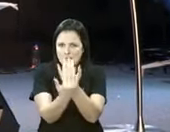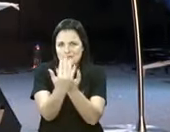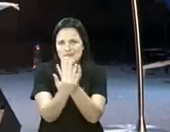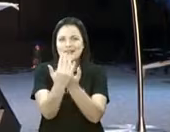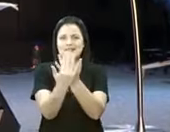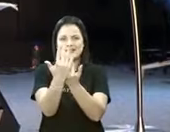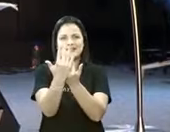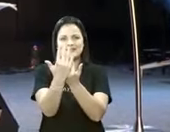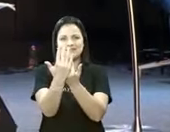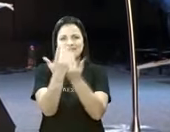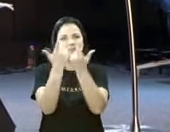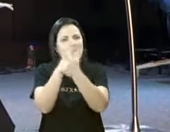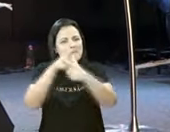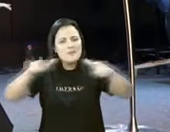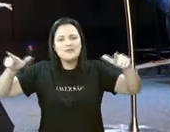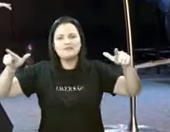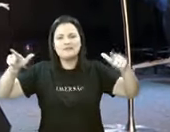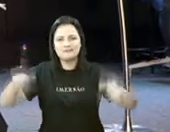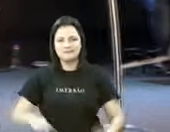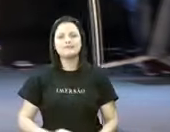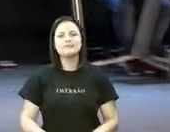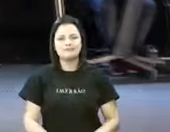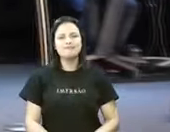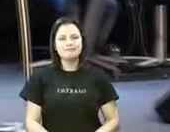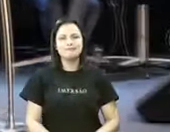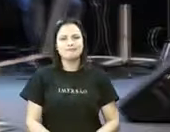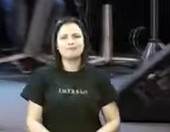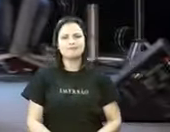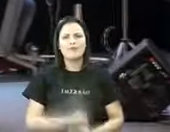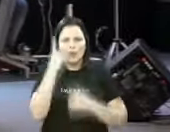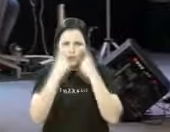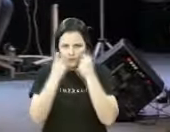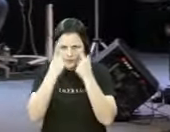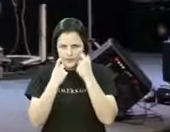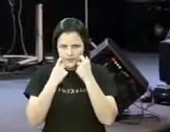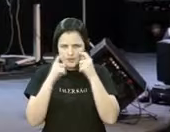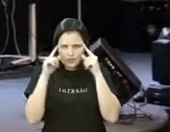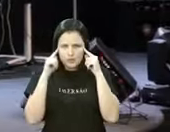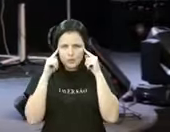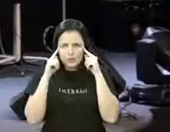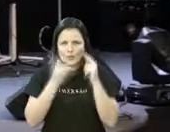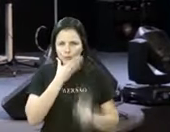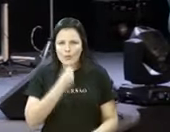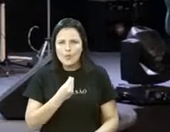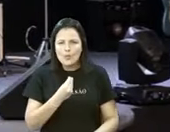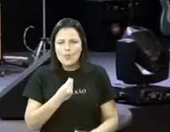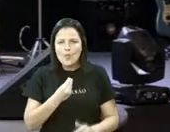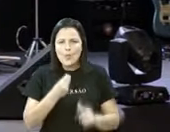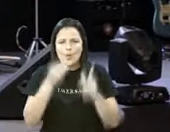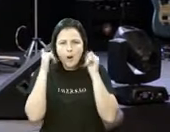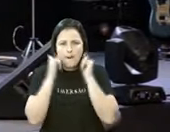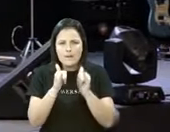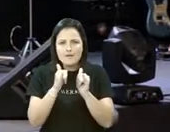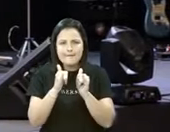de profeta, porque isso aqui é profético. E Deus está me dizendo que também é libertador. Olha nos olhos de alguém e fala